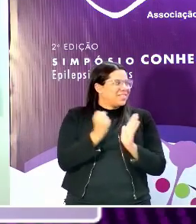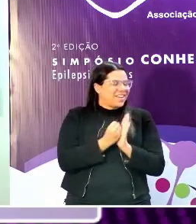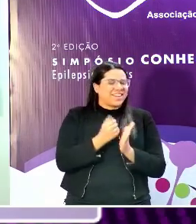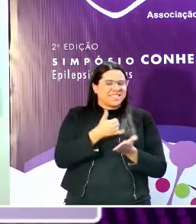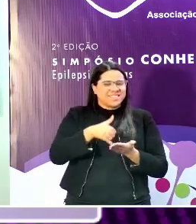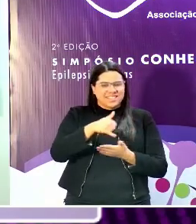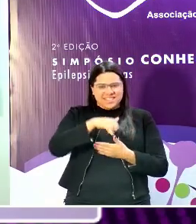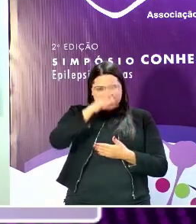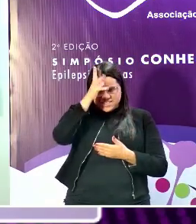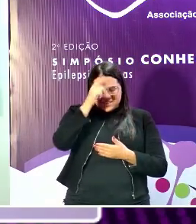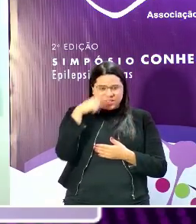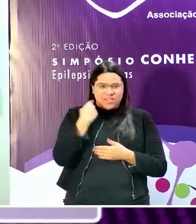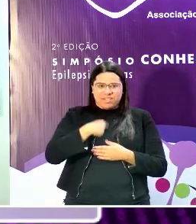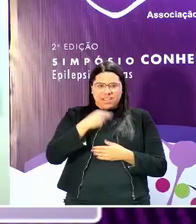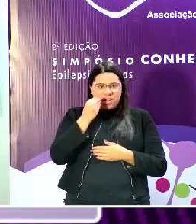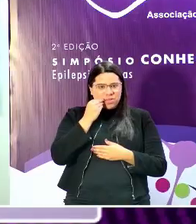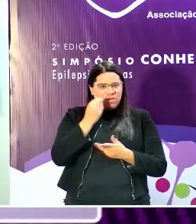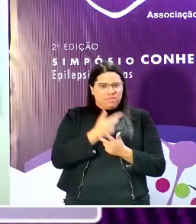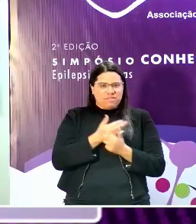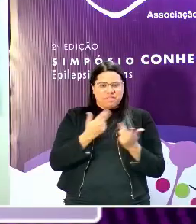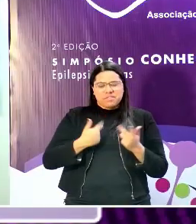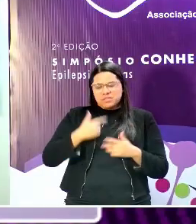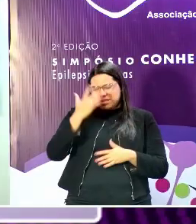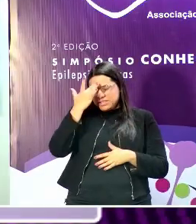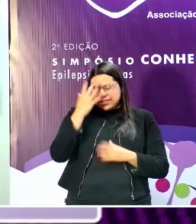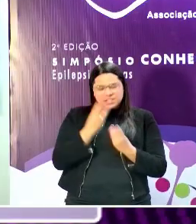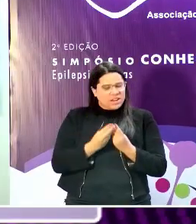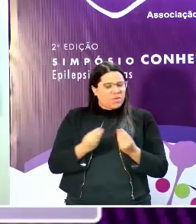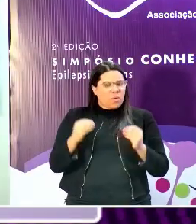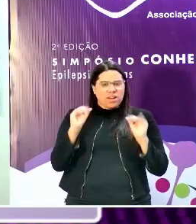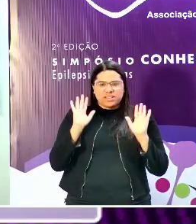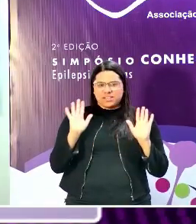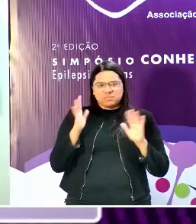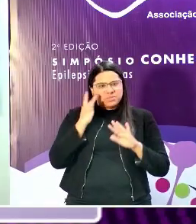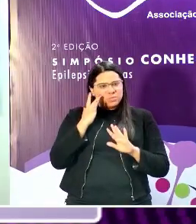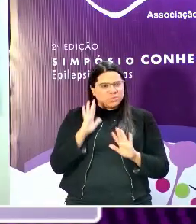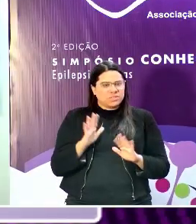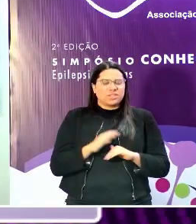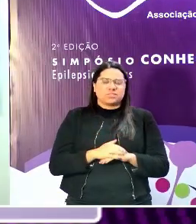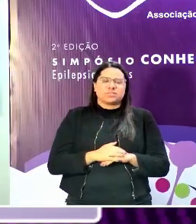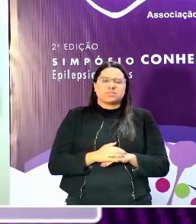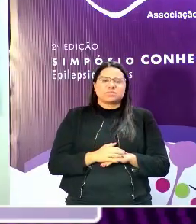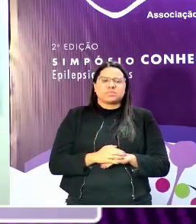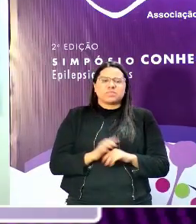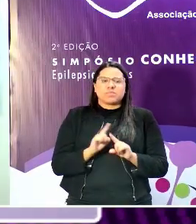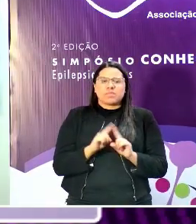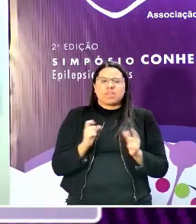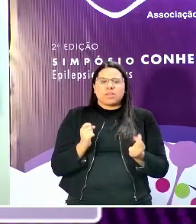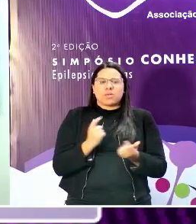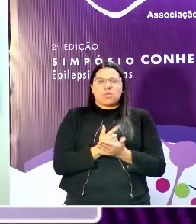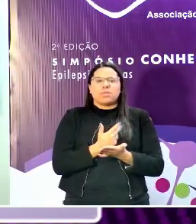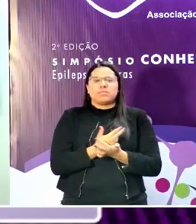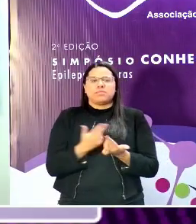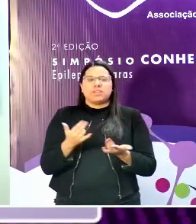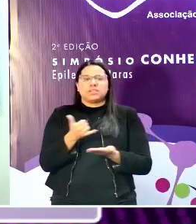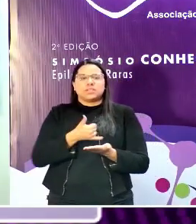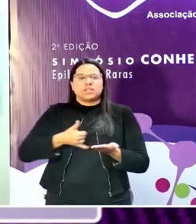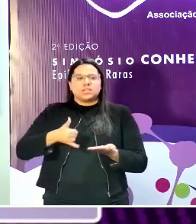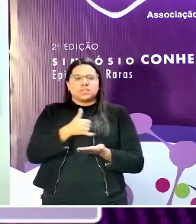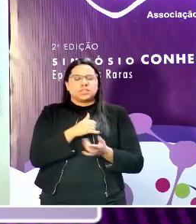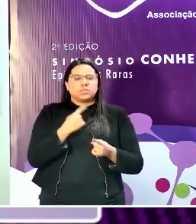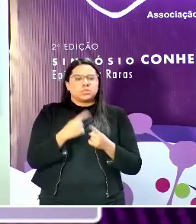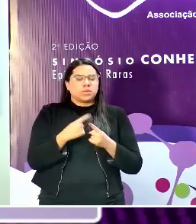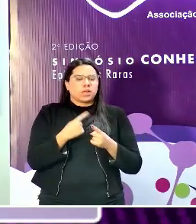a gente testou vários. Não sei se era a qualidade, juro, gente. É de rir. Mas aí eu comprei vários azeites, porque a